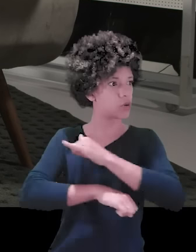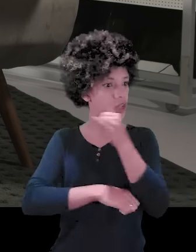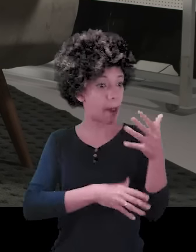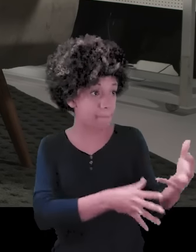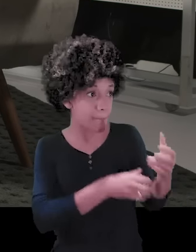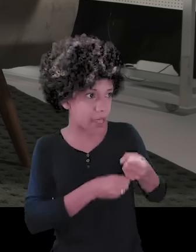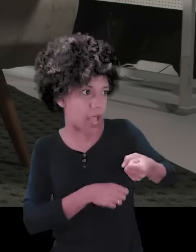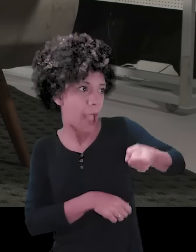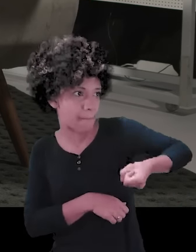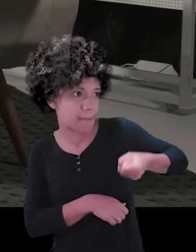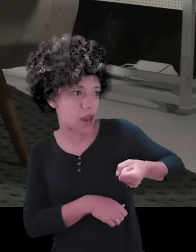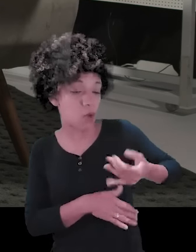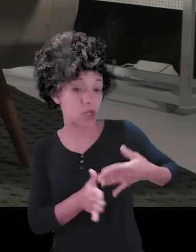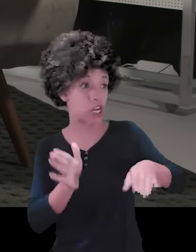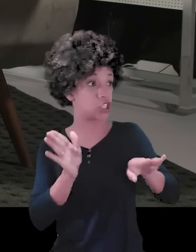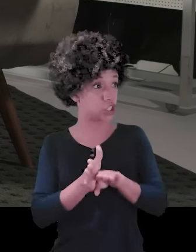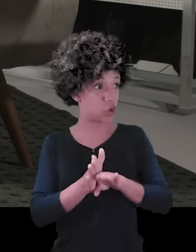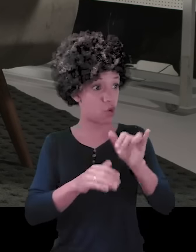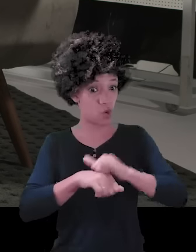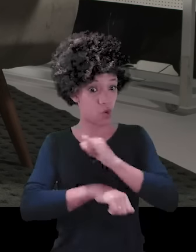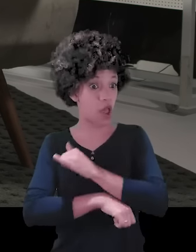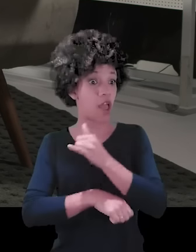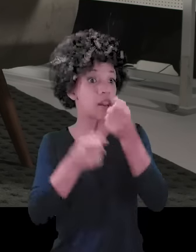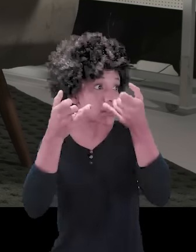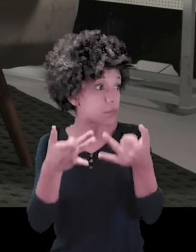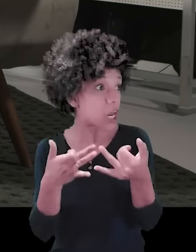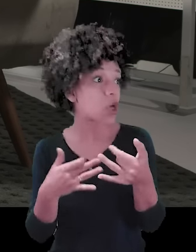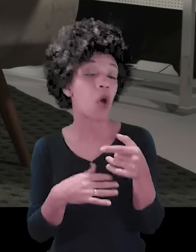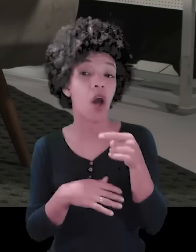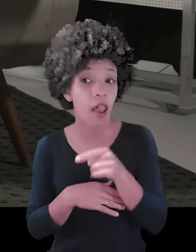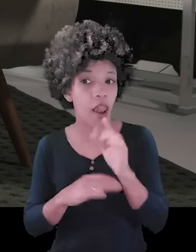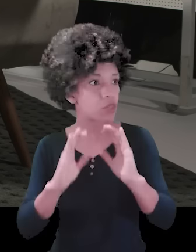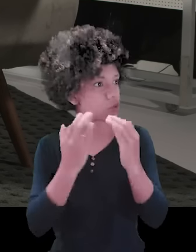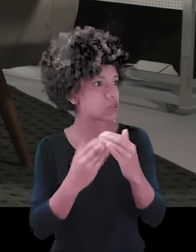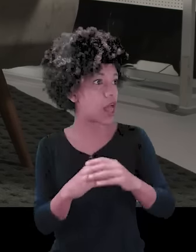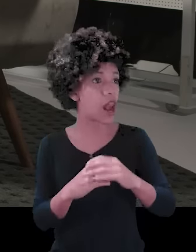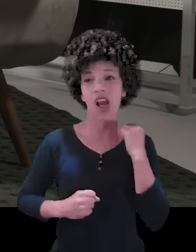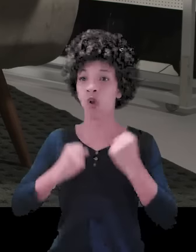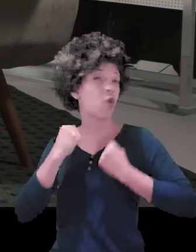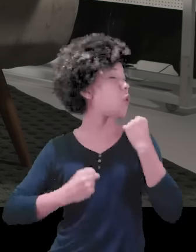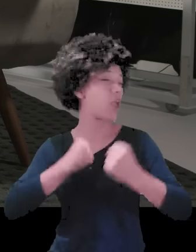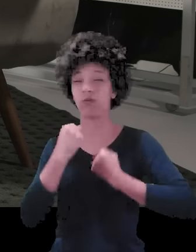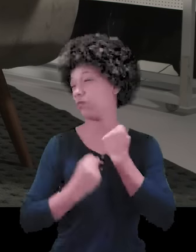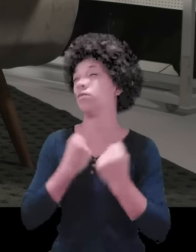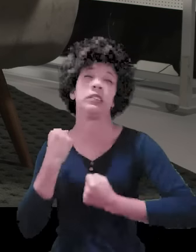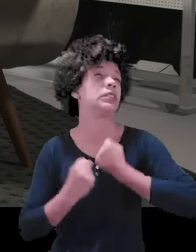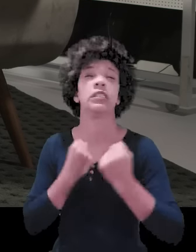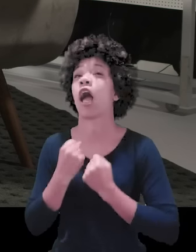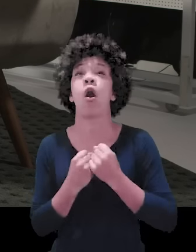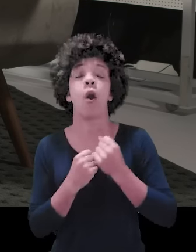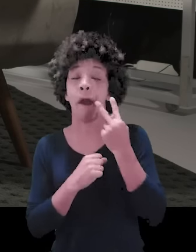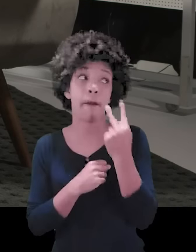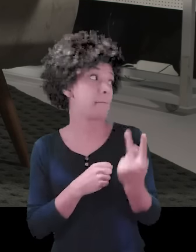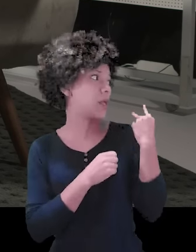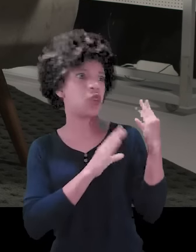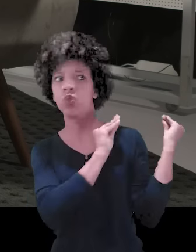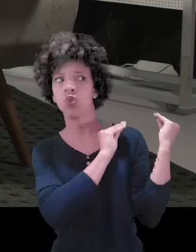aeroporto para pegar mal quando ela entrou no aeroporto Ela contou lá no esse congresso que ela correu como se não tivesse